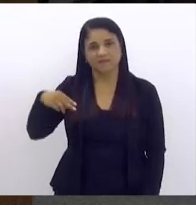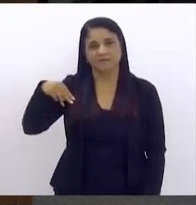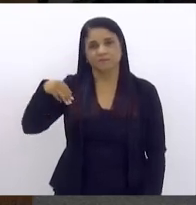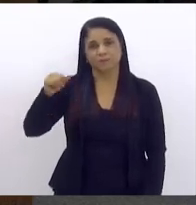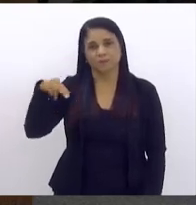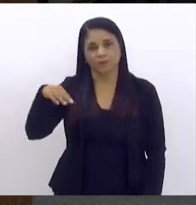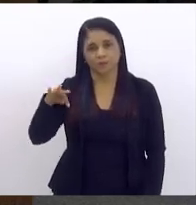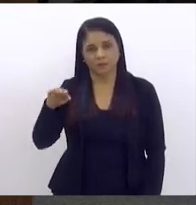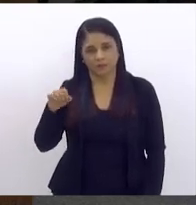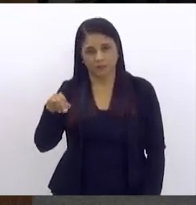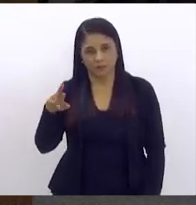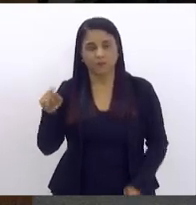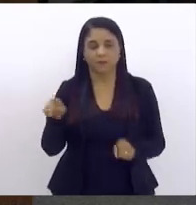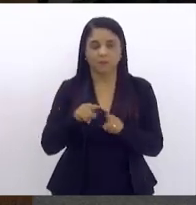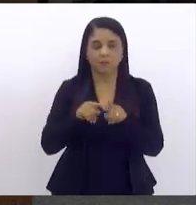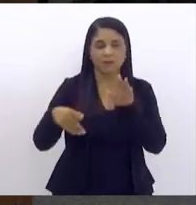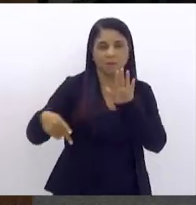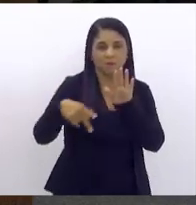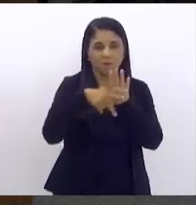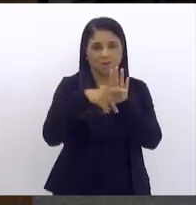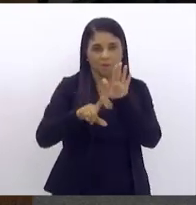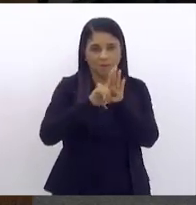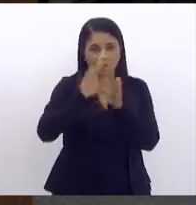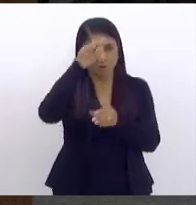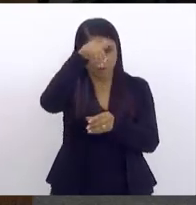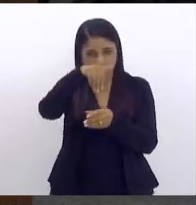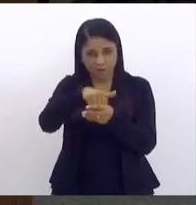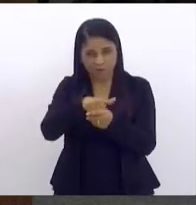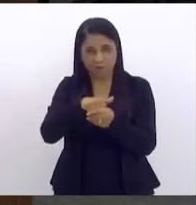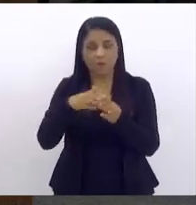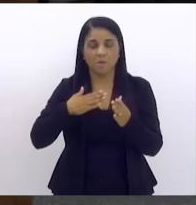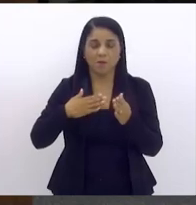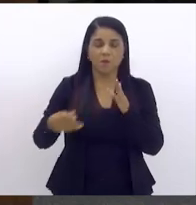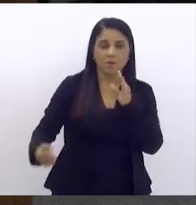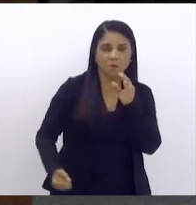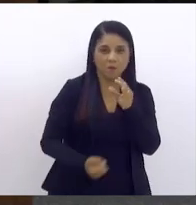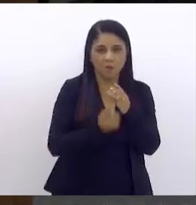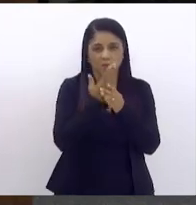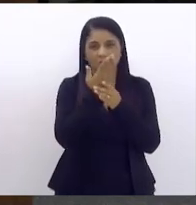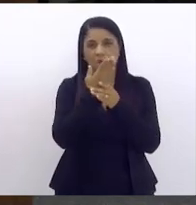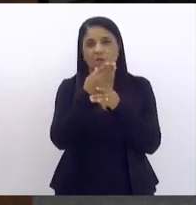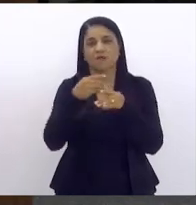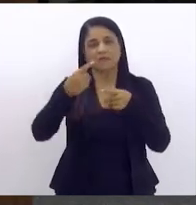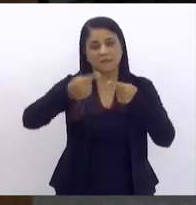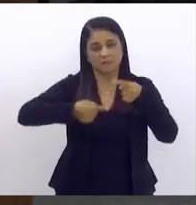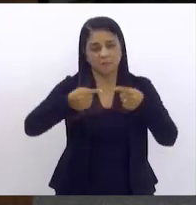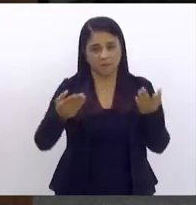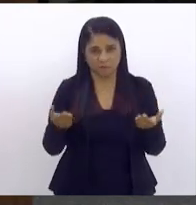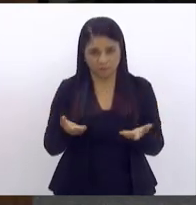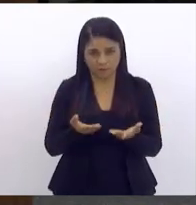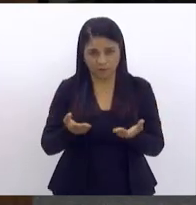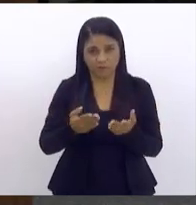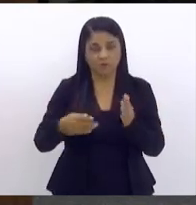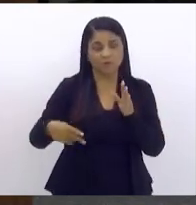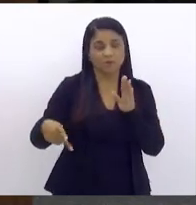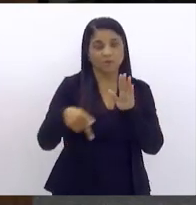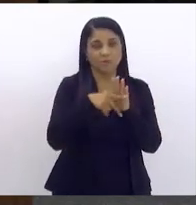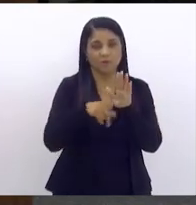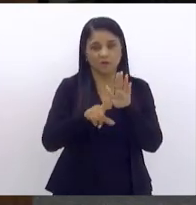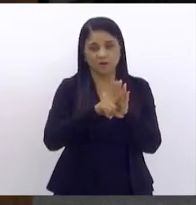declarar voto num projeto de lei de minha autoria, que foi colocado em debate aqui hoje, que é o projeto de